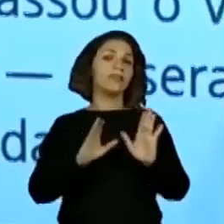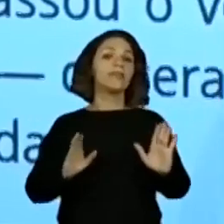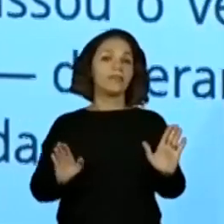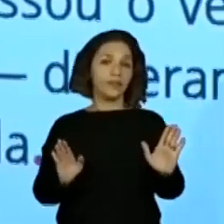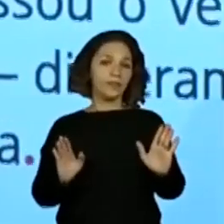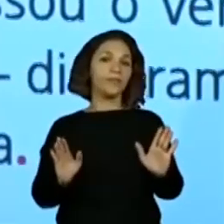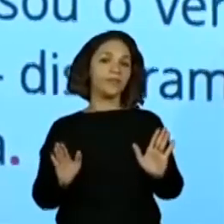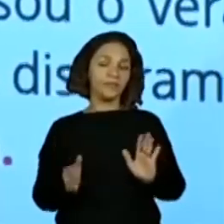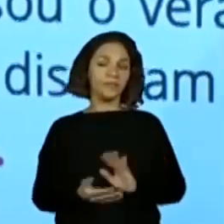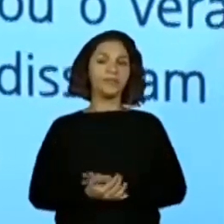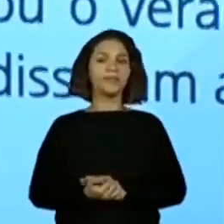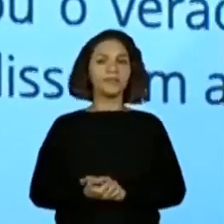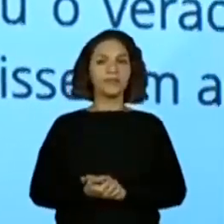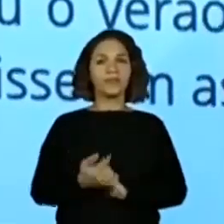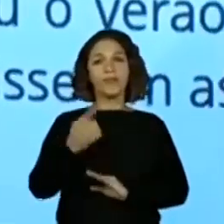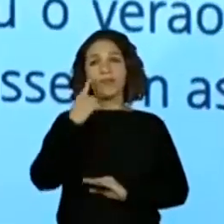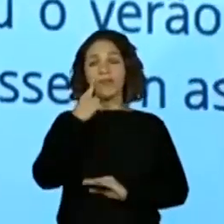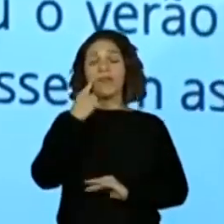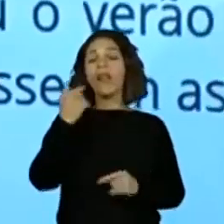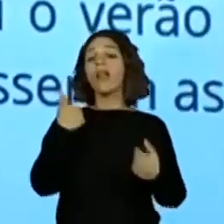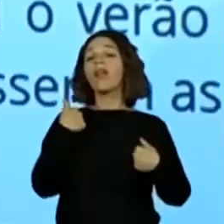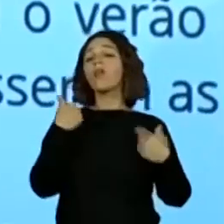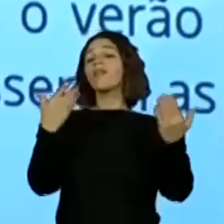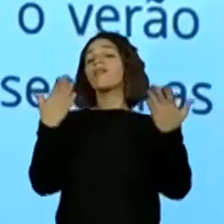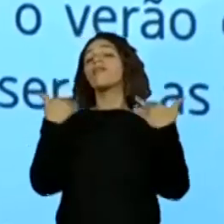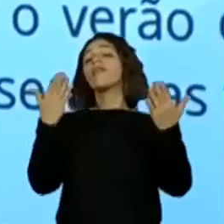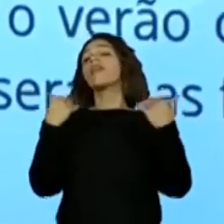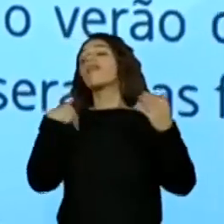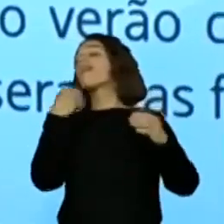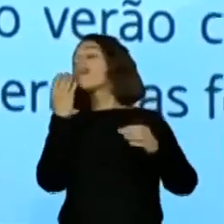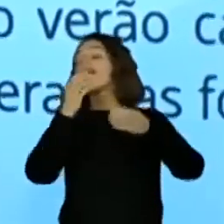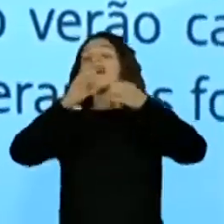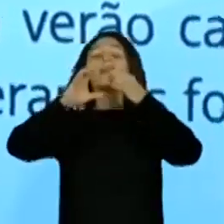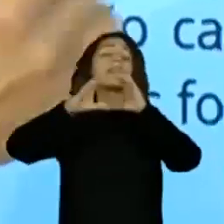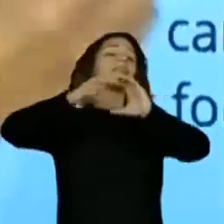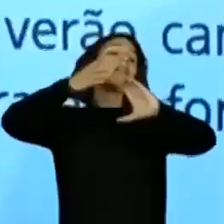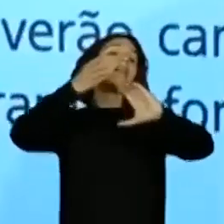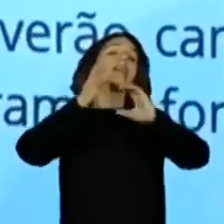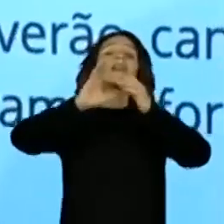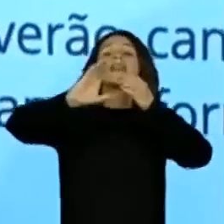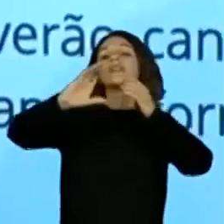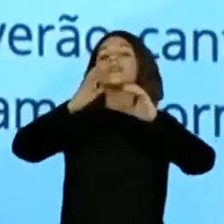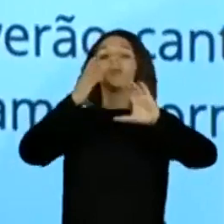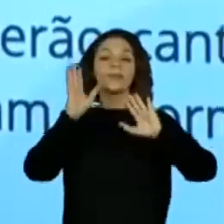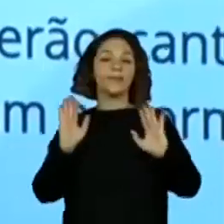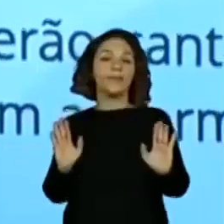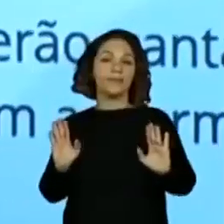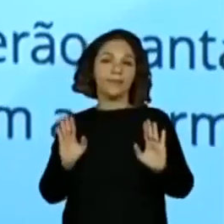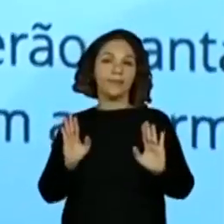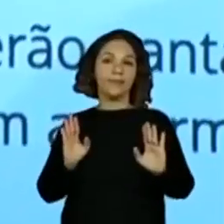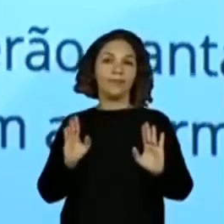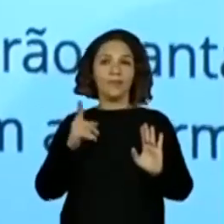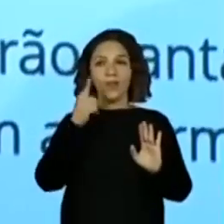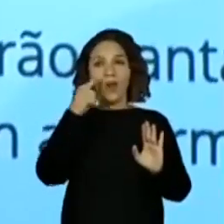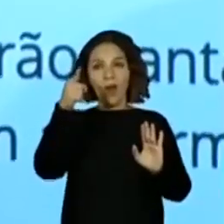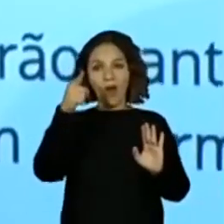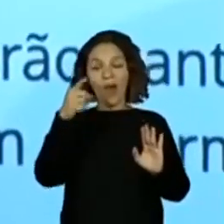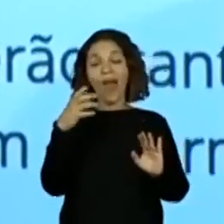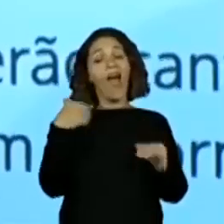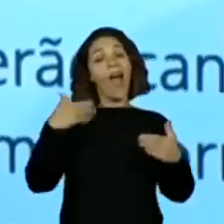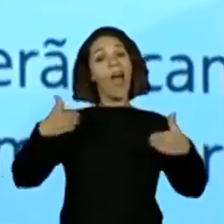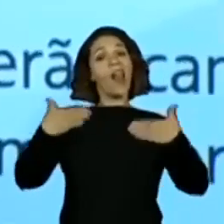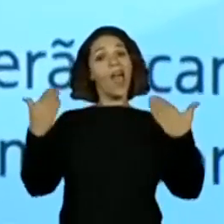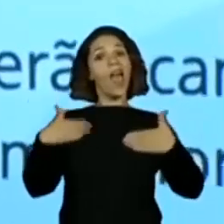parágrafo aqui. Passei o verão cantando. Olha aqui. Olha aqui a alegria